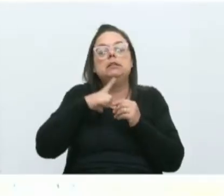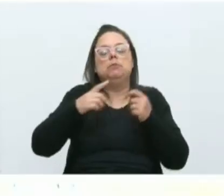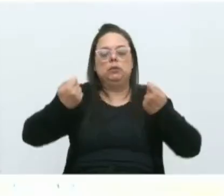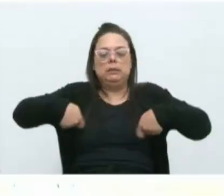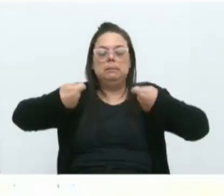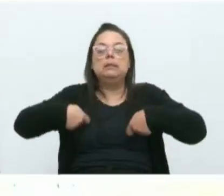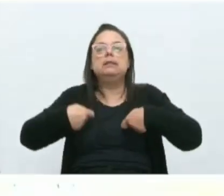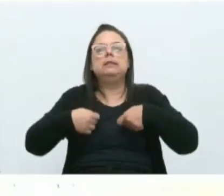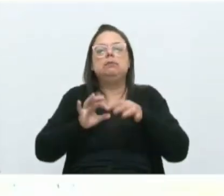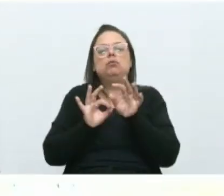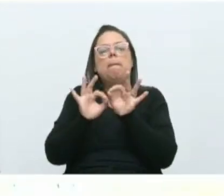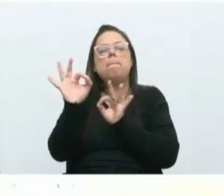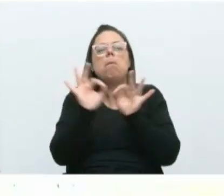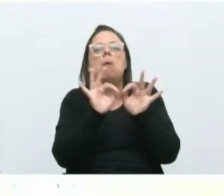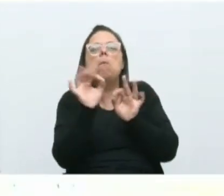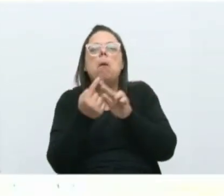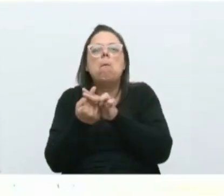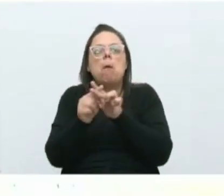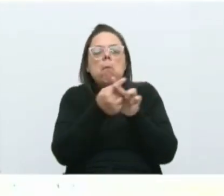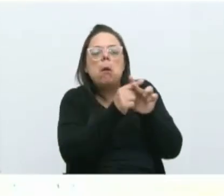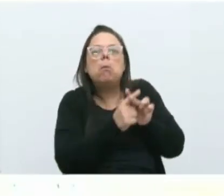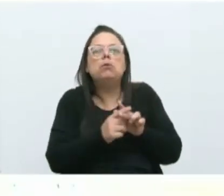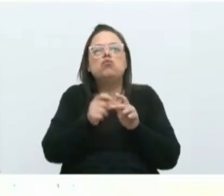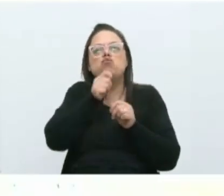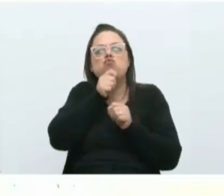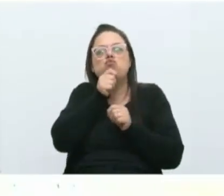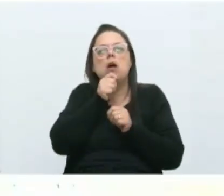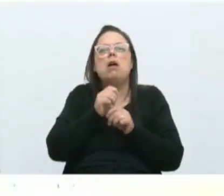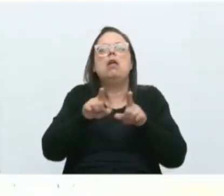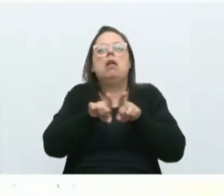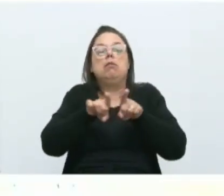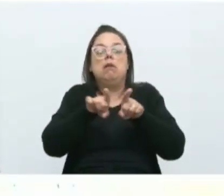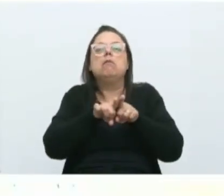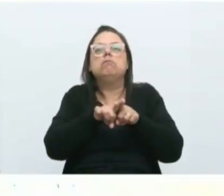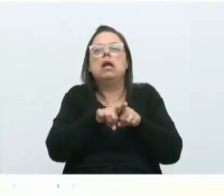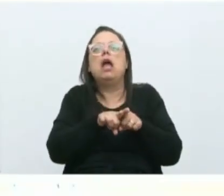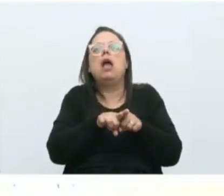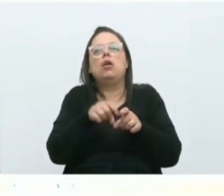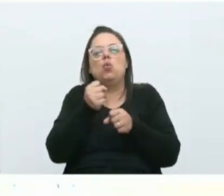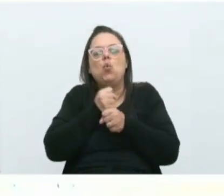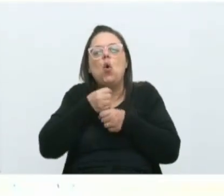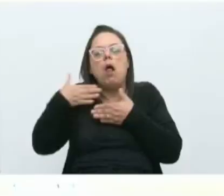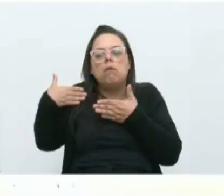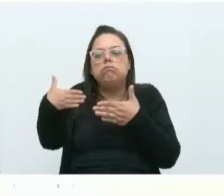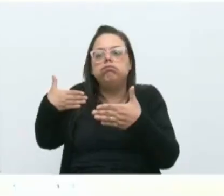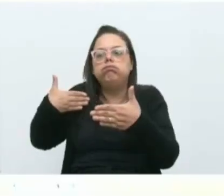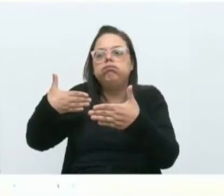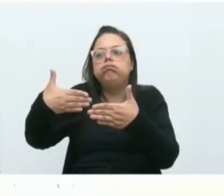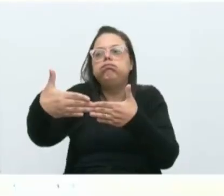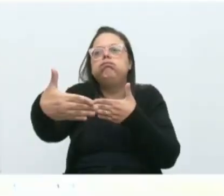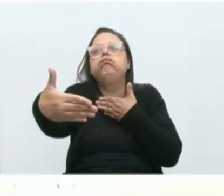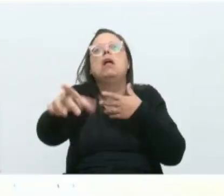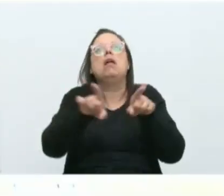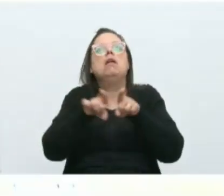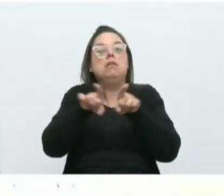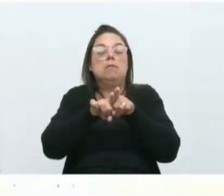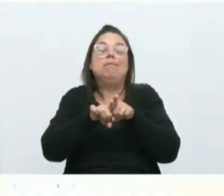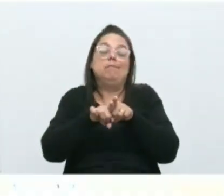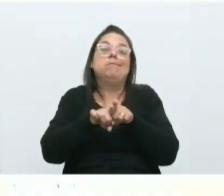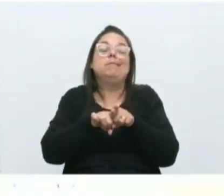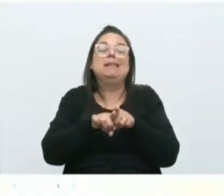precisa de ajustes, elas precisam, especialmente no decorrer do ano, começar a acontecer. A gente